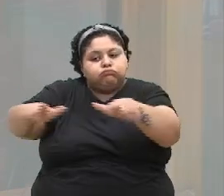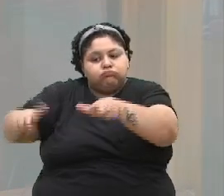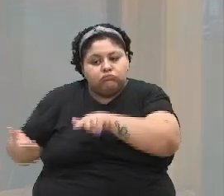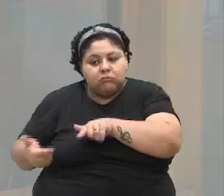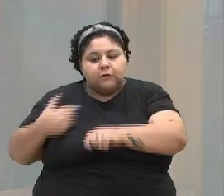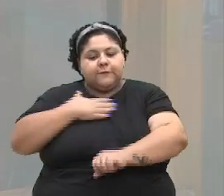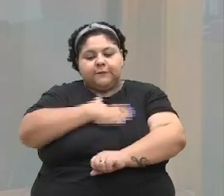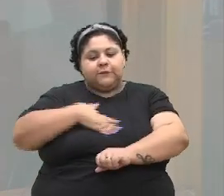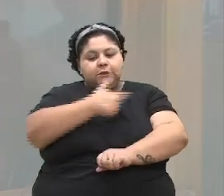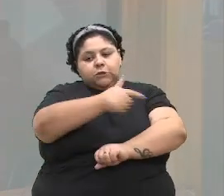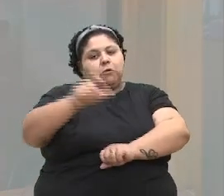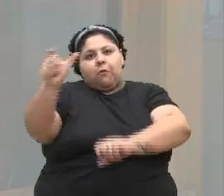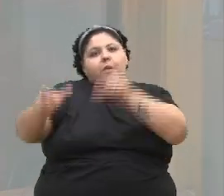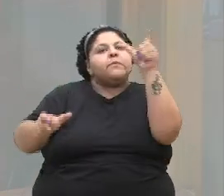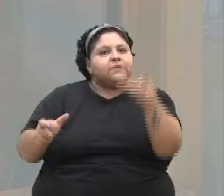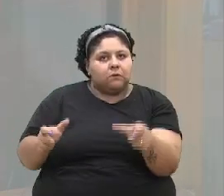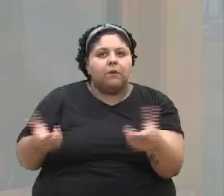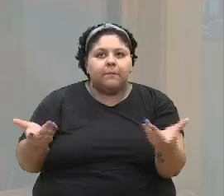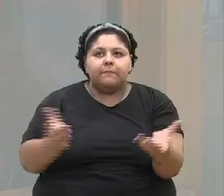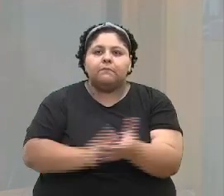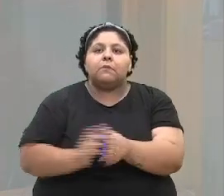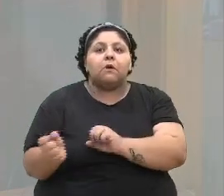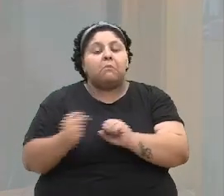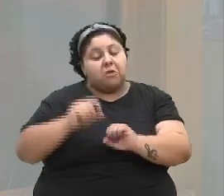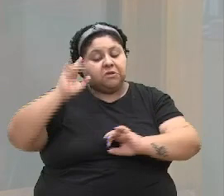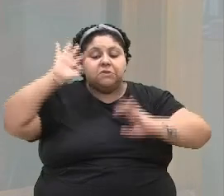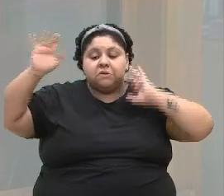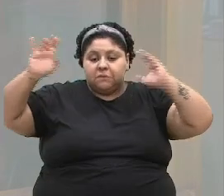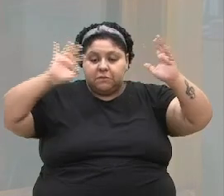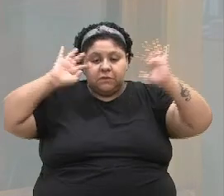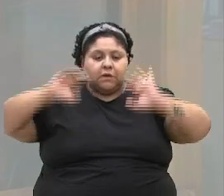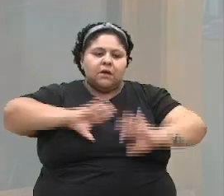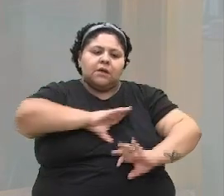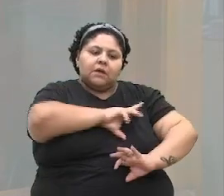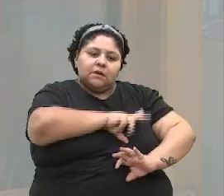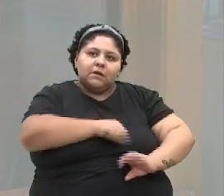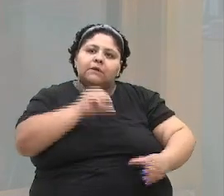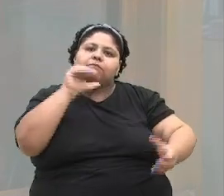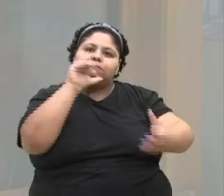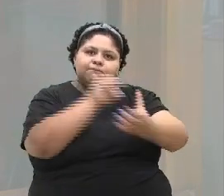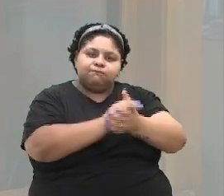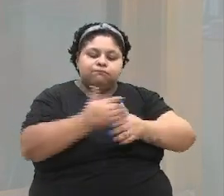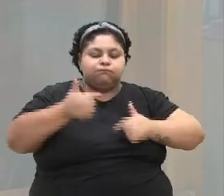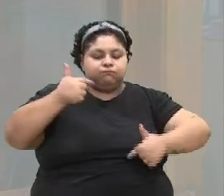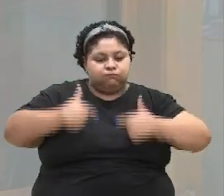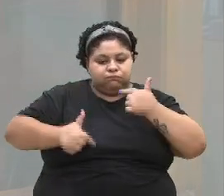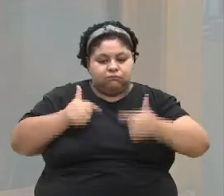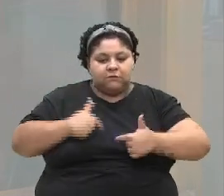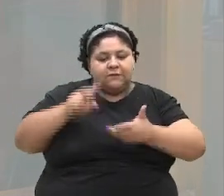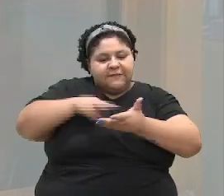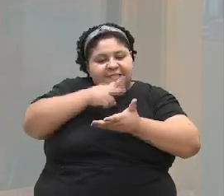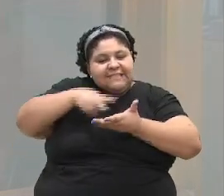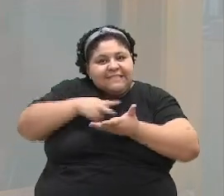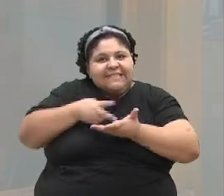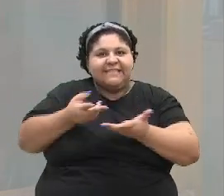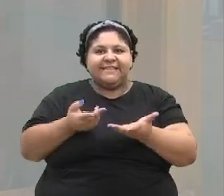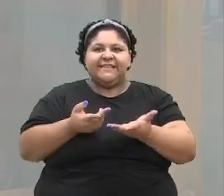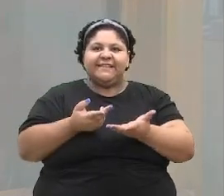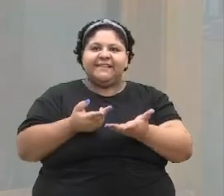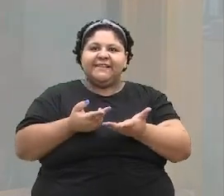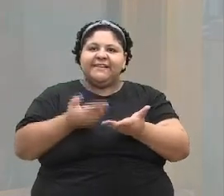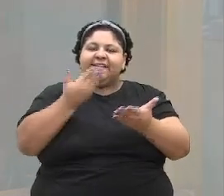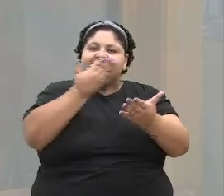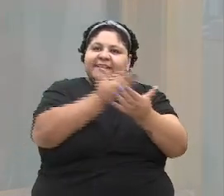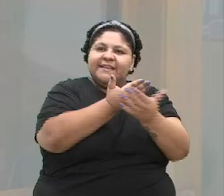desejos como qualquer outra pessoa. Pode sonhar, amar, casar, trabalhar, dançar balé, estudar,